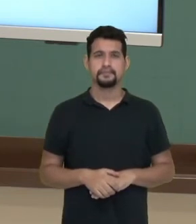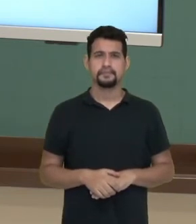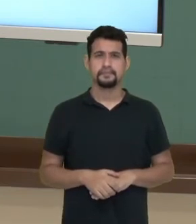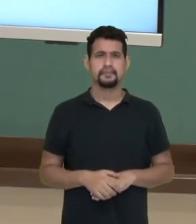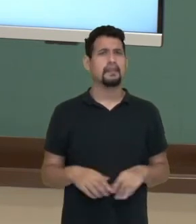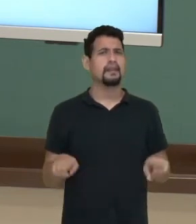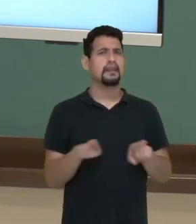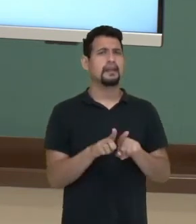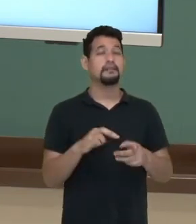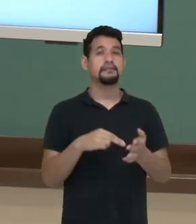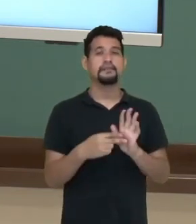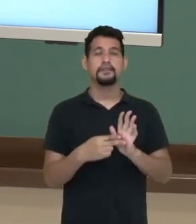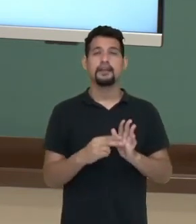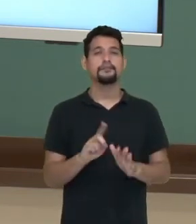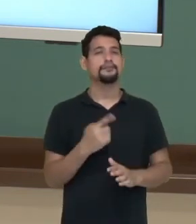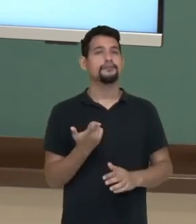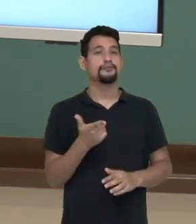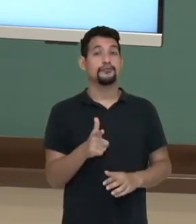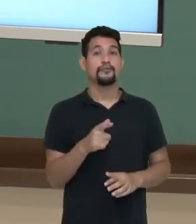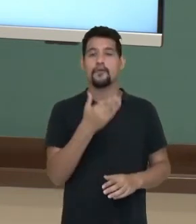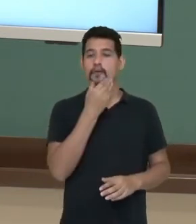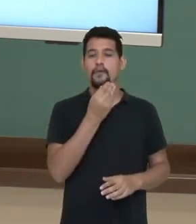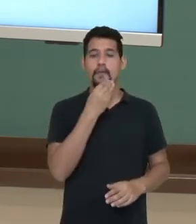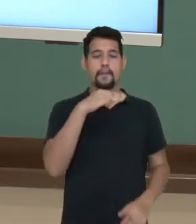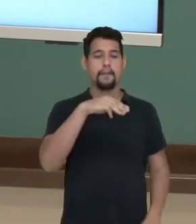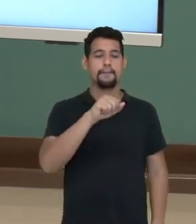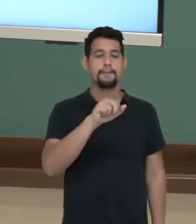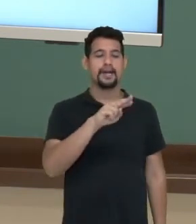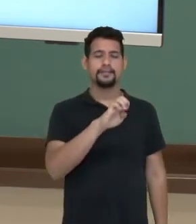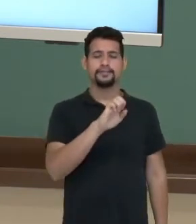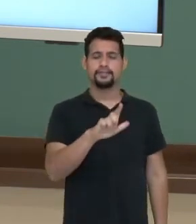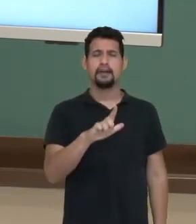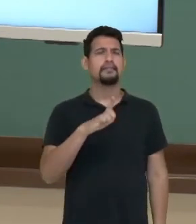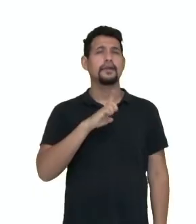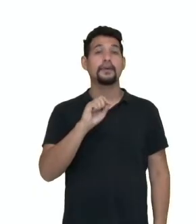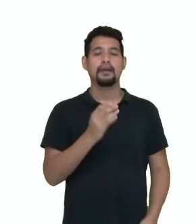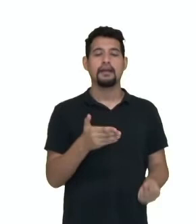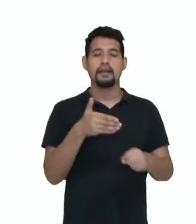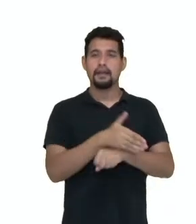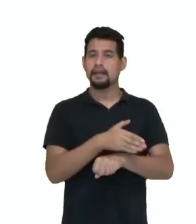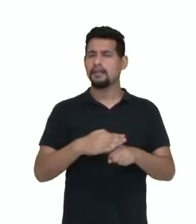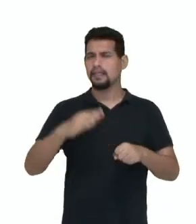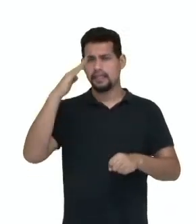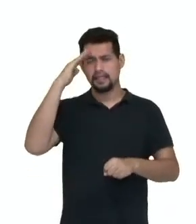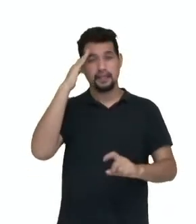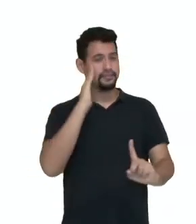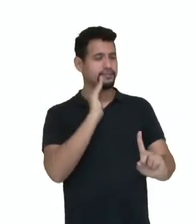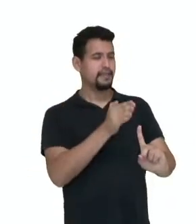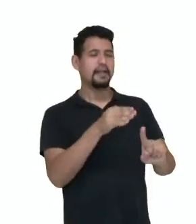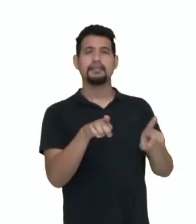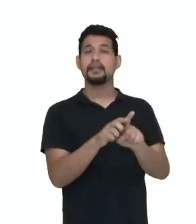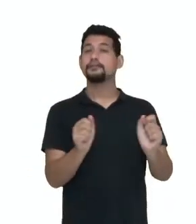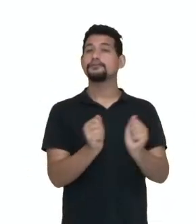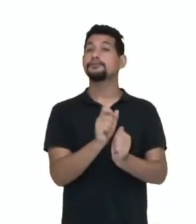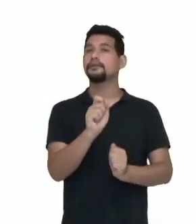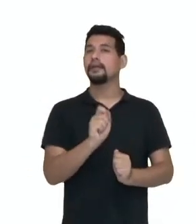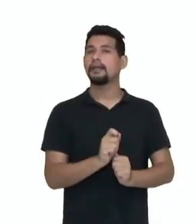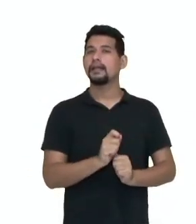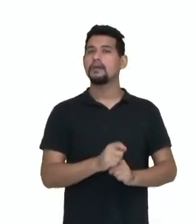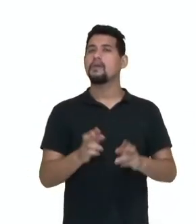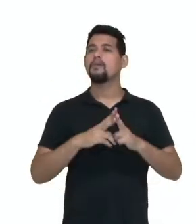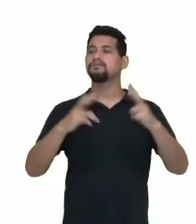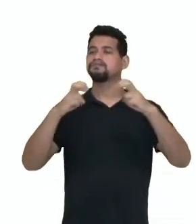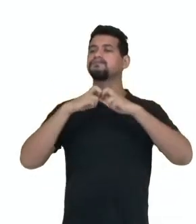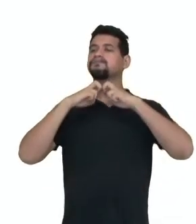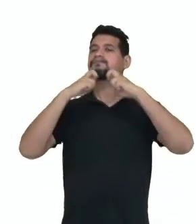Também participando, novamente aqui, Marechal Deodoro da Fonseca, nós temos a participação do Exército diretamente relacionado com a proclamação da